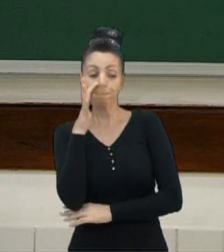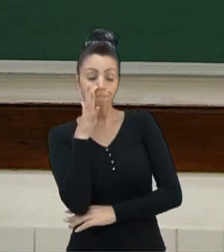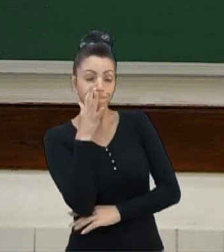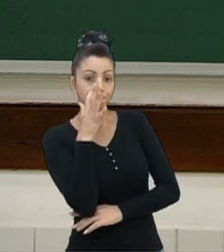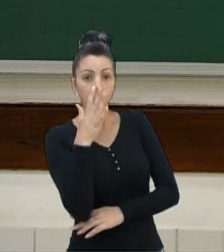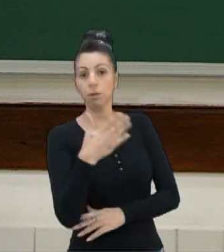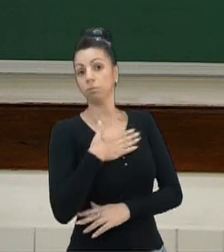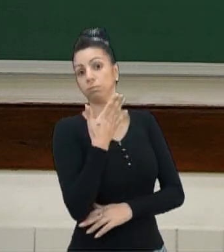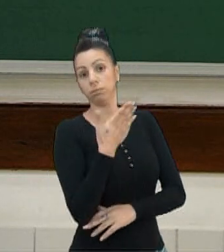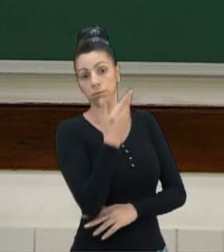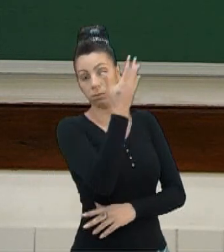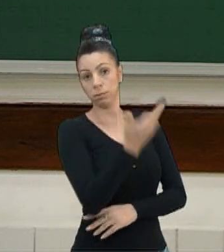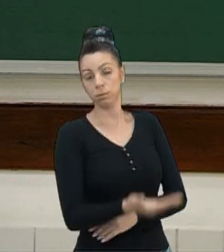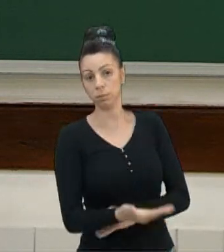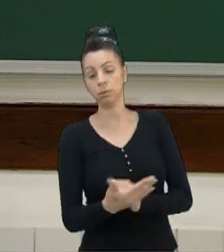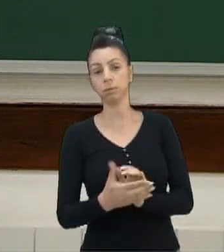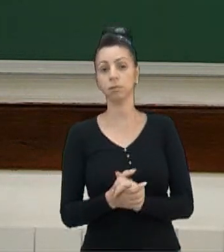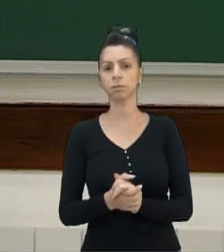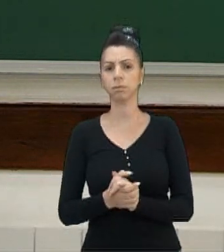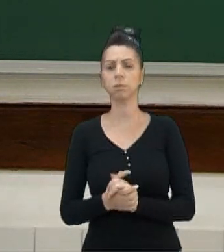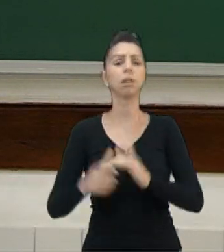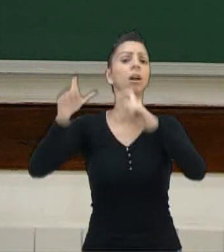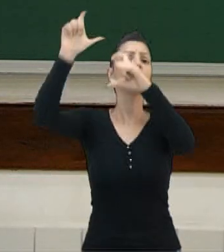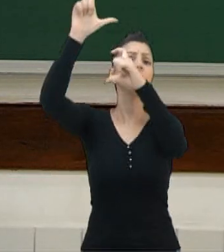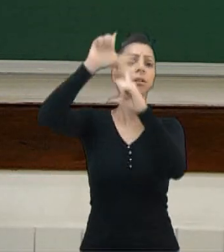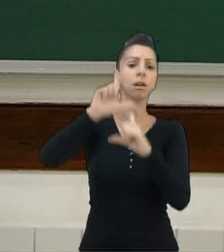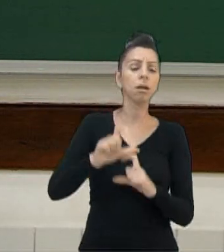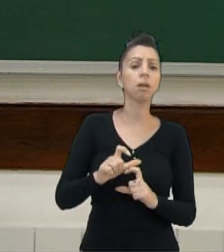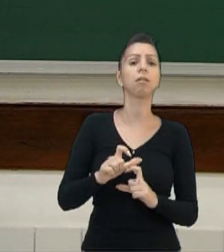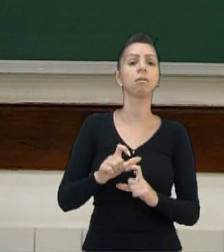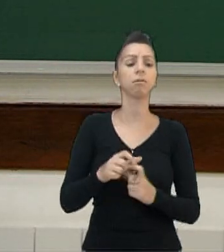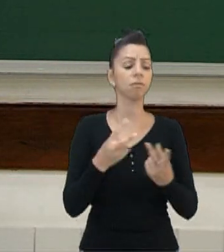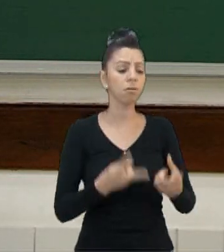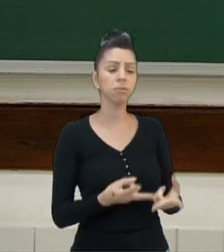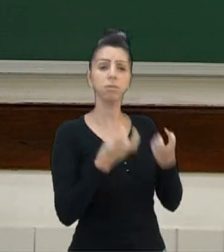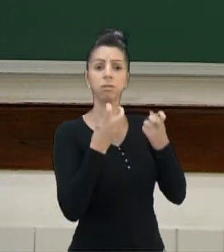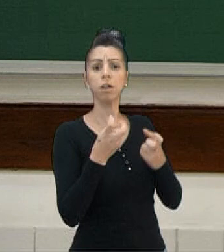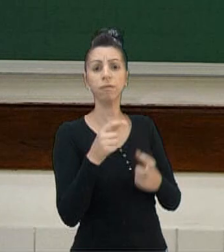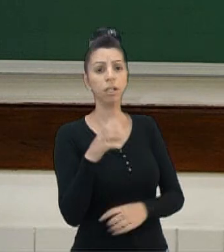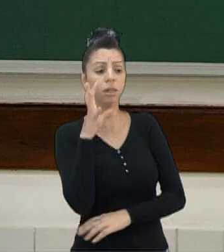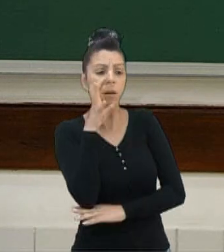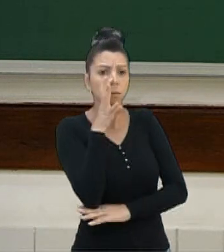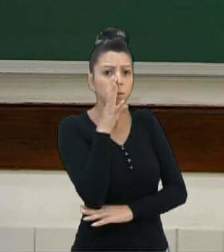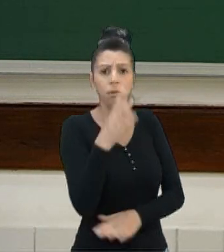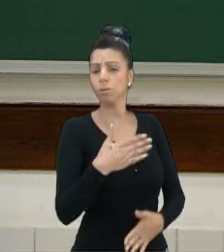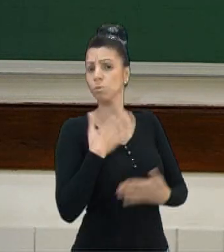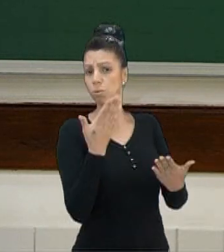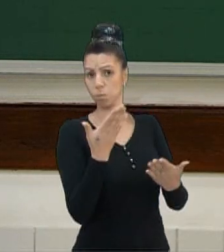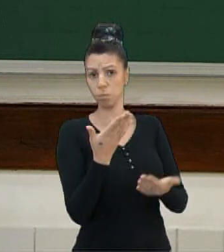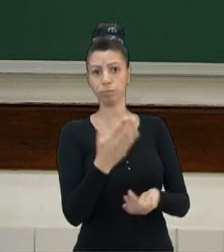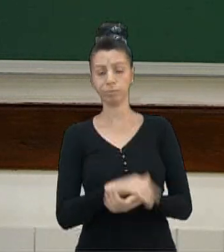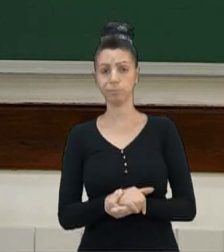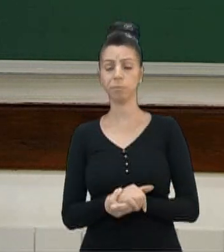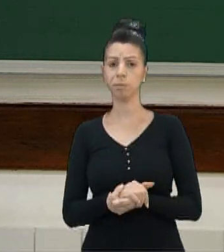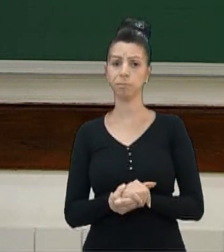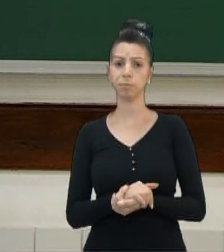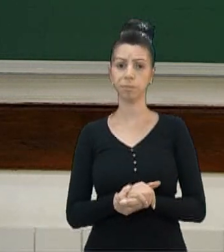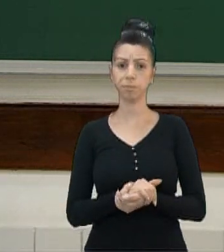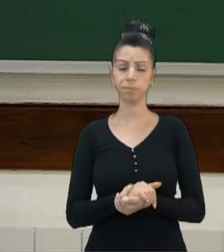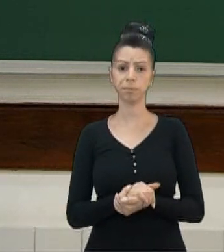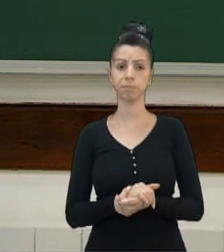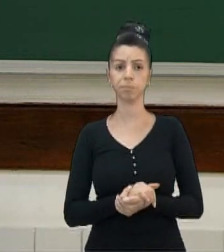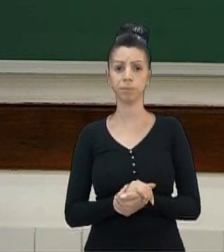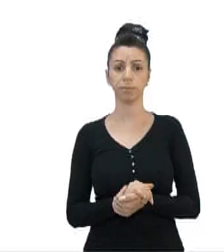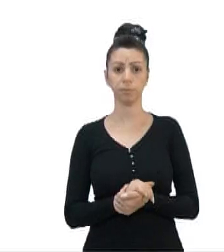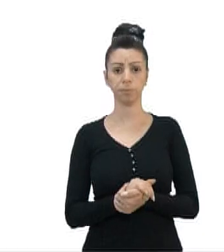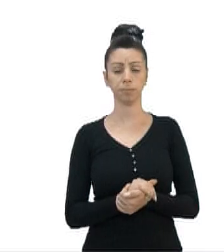com aquilo que ele está vendo. Em qual estrofe a gente observa isso? Tá? Ou o verso, você pode citar o verso, depois a gente